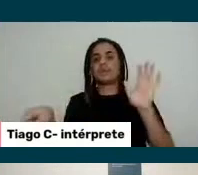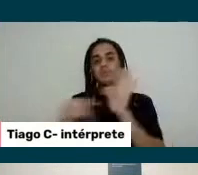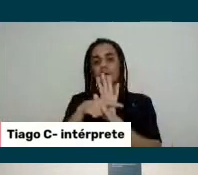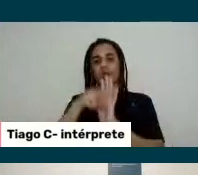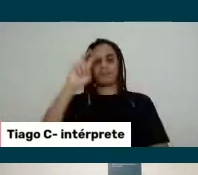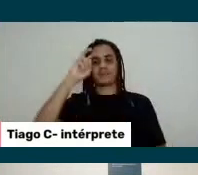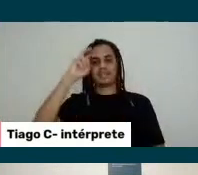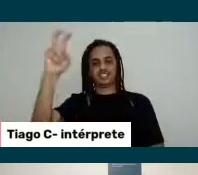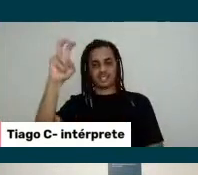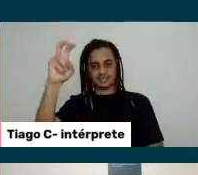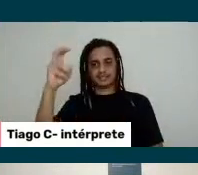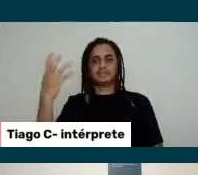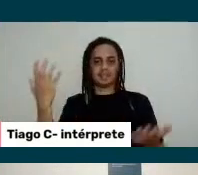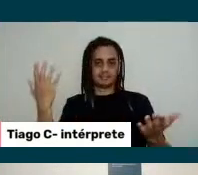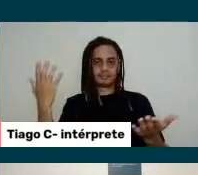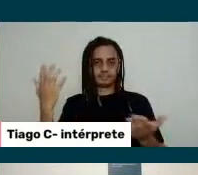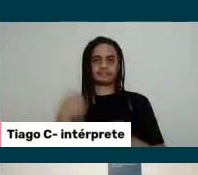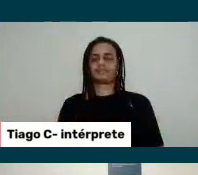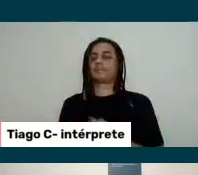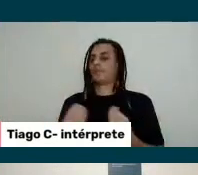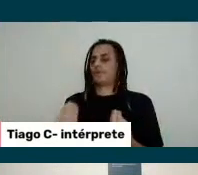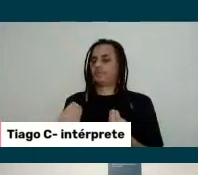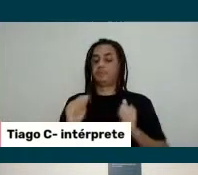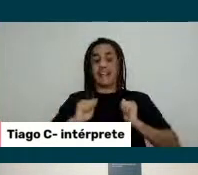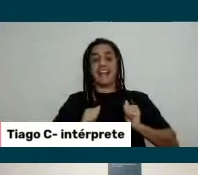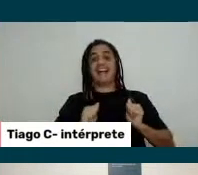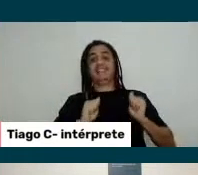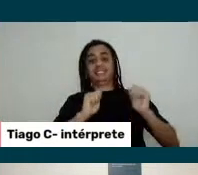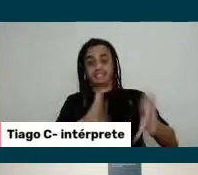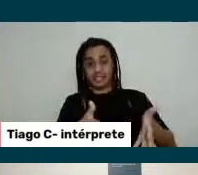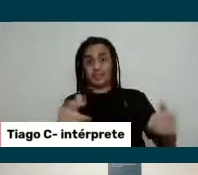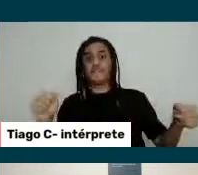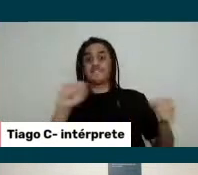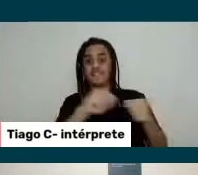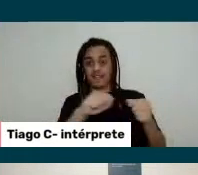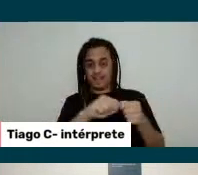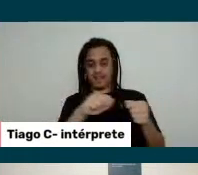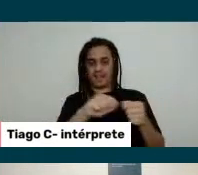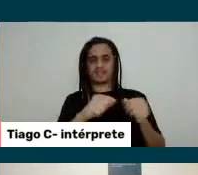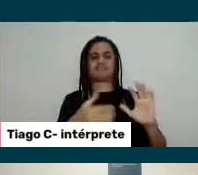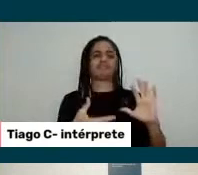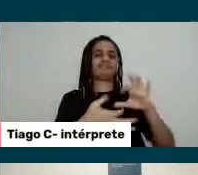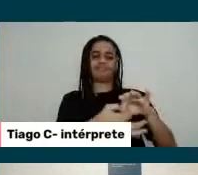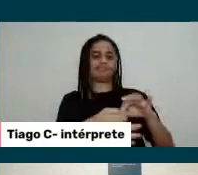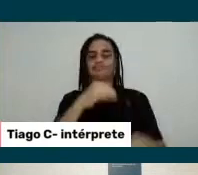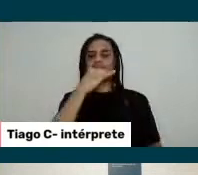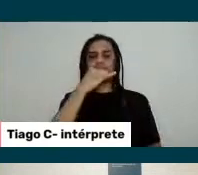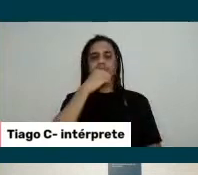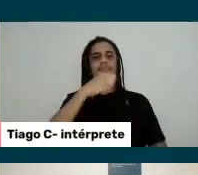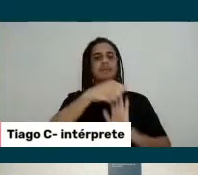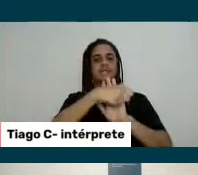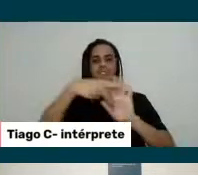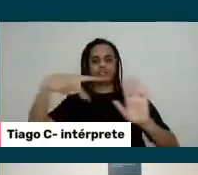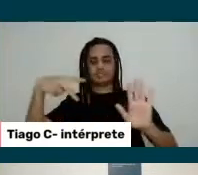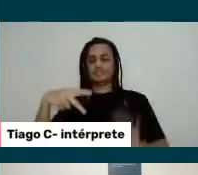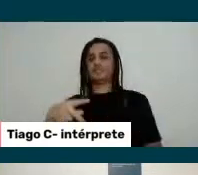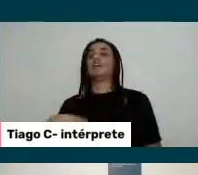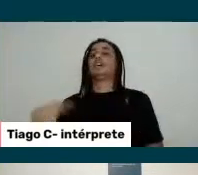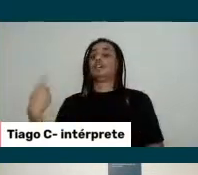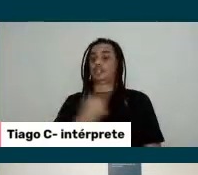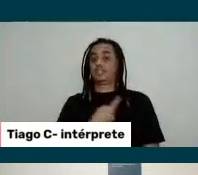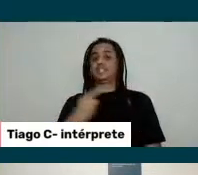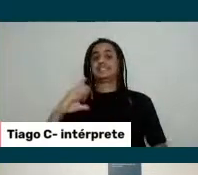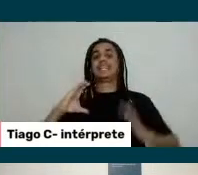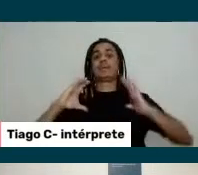é, algumas ações são executadas, vamos falar em termos de aplicativo, a gente tem o comportamento